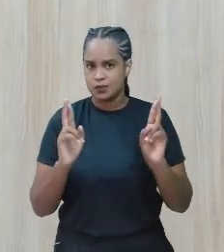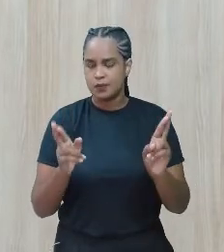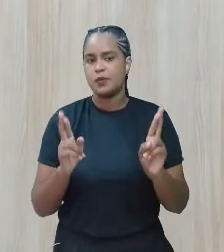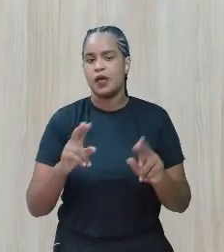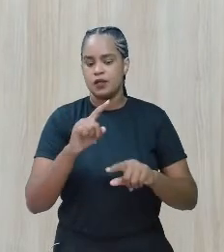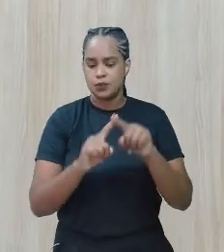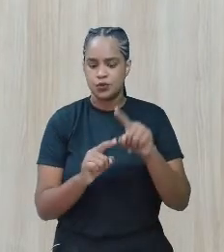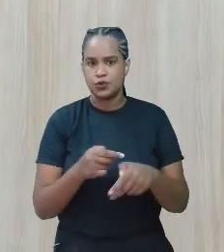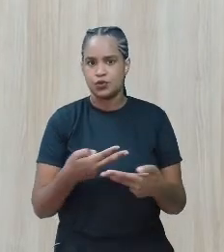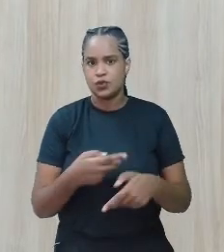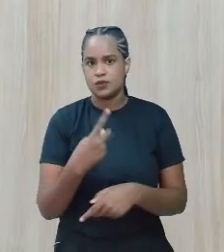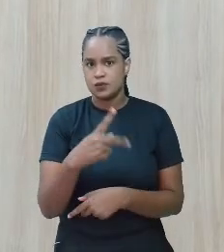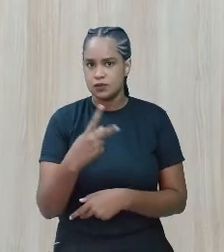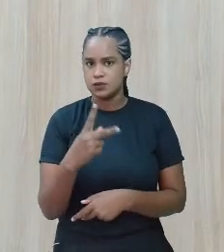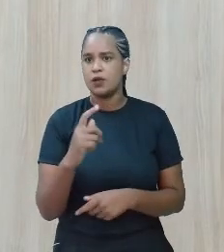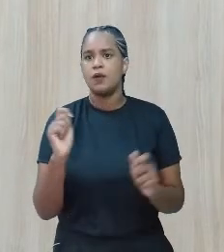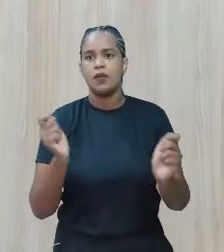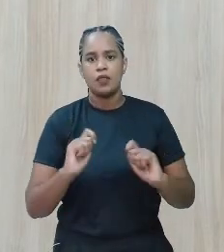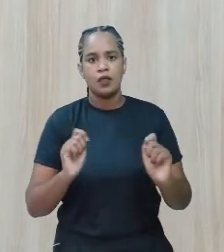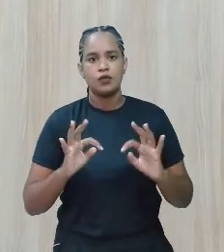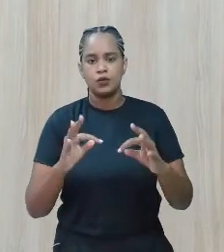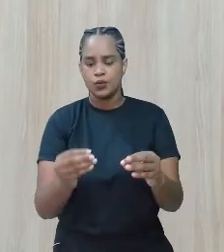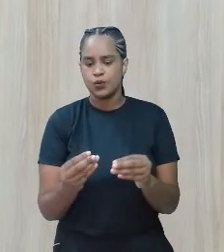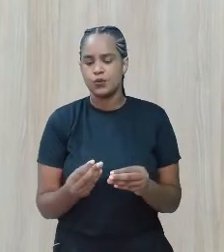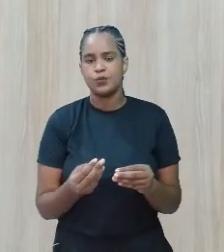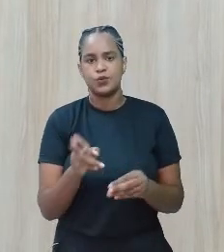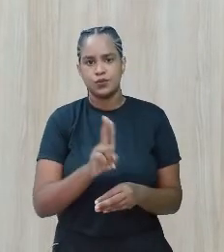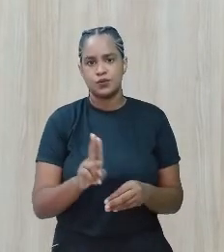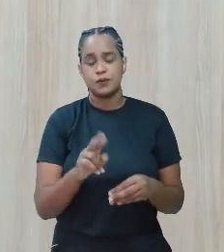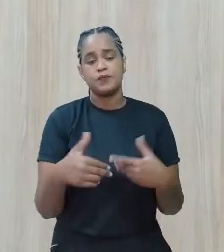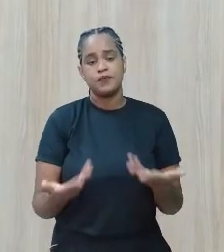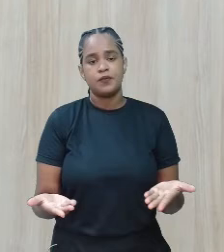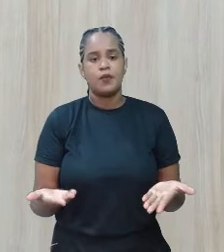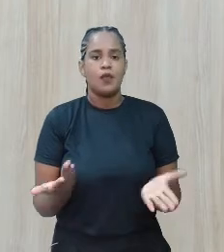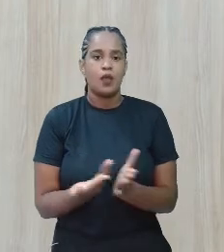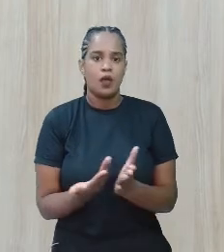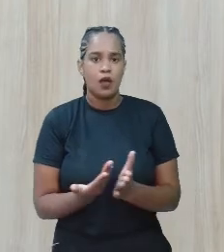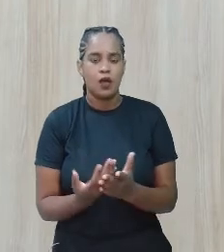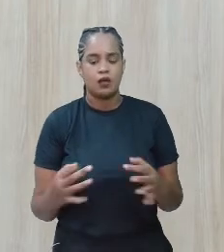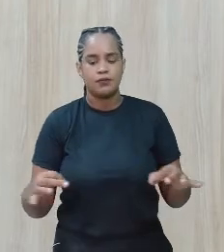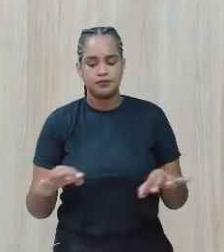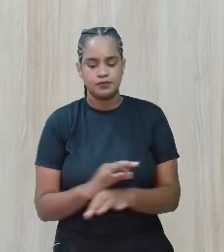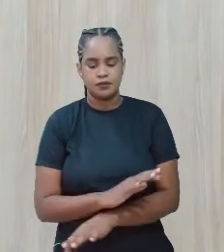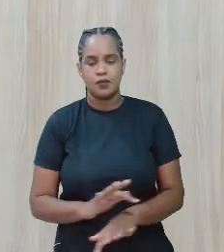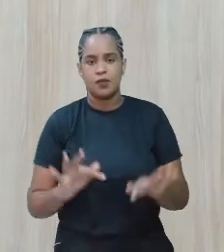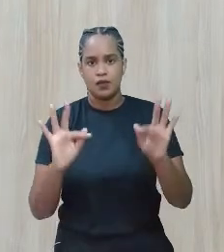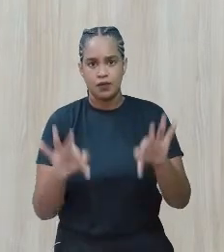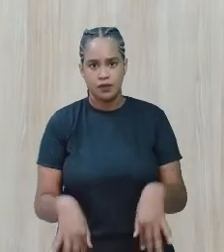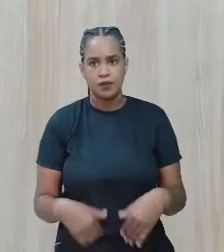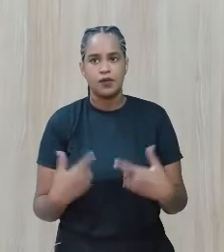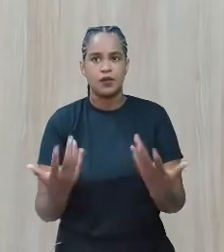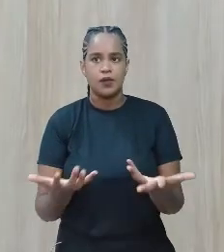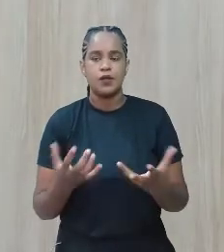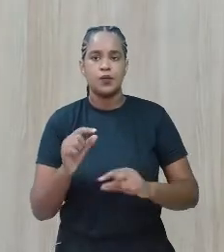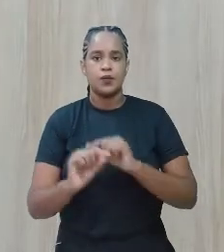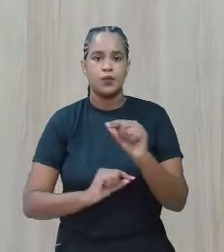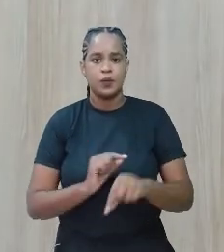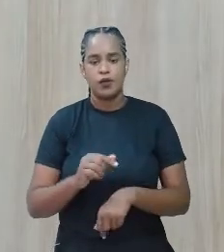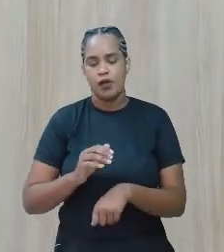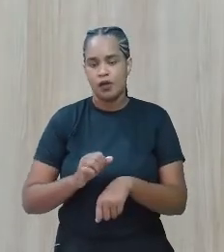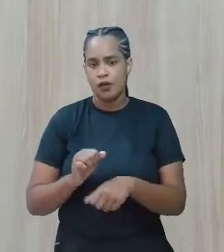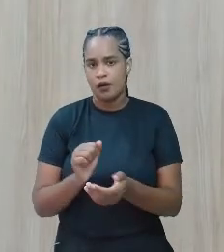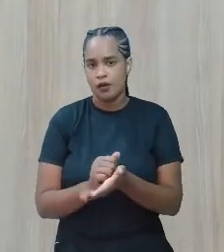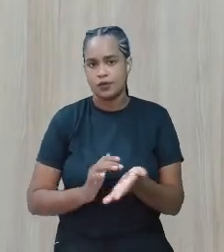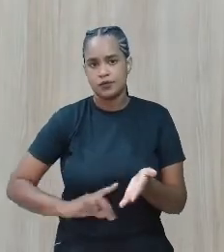larga escala e que seja acessível a todos. Nossa aula está chegando ao final, minha gente. Eu queria sugerir a